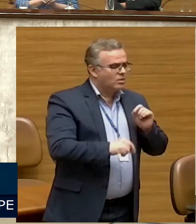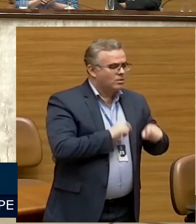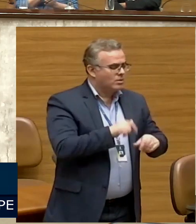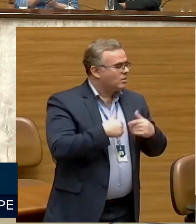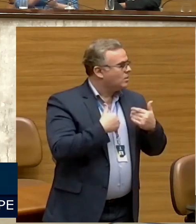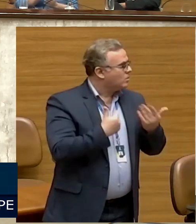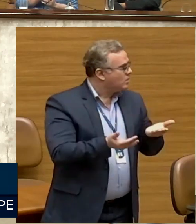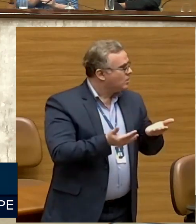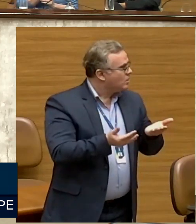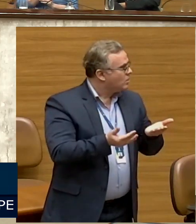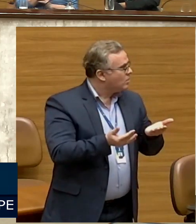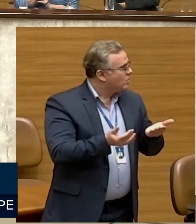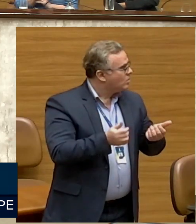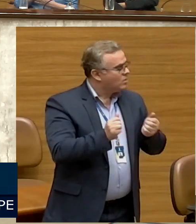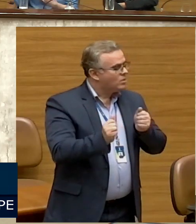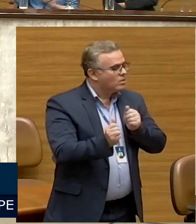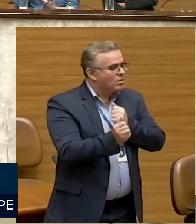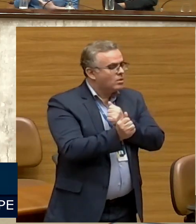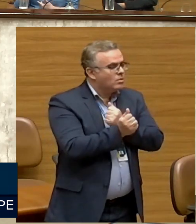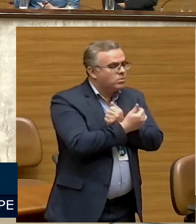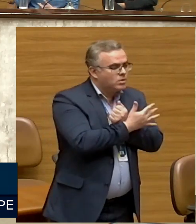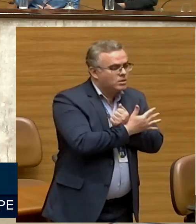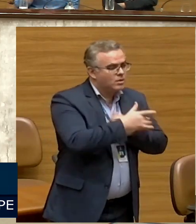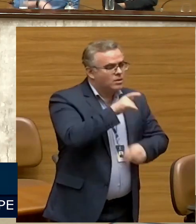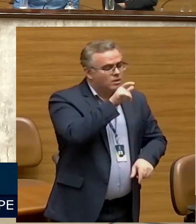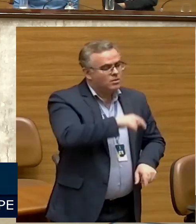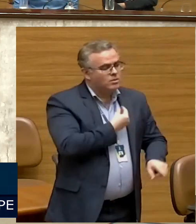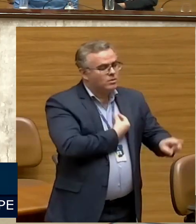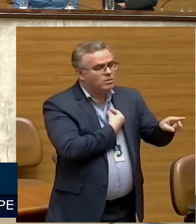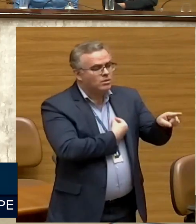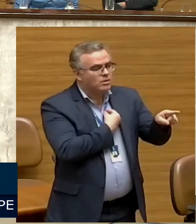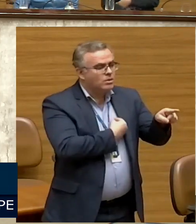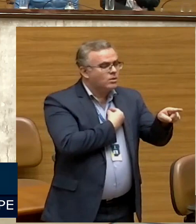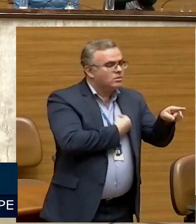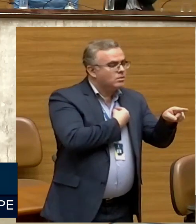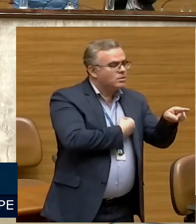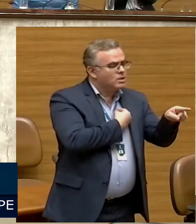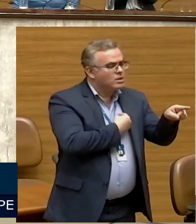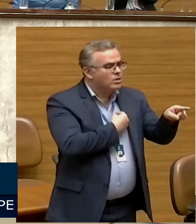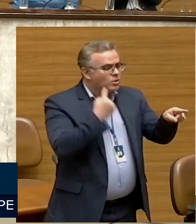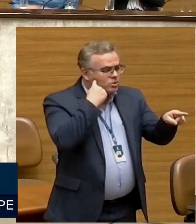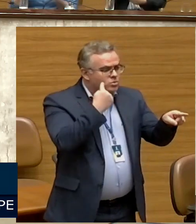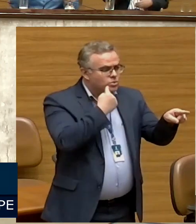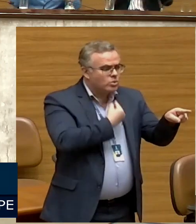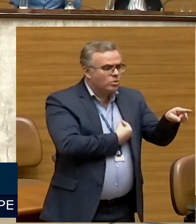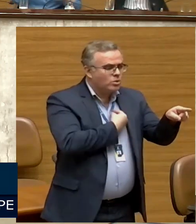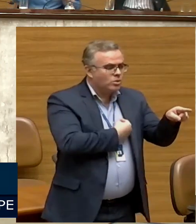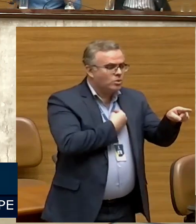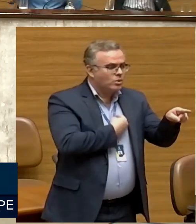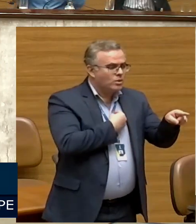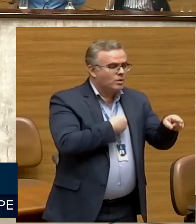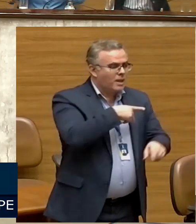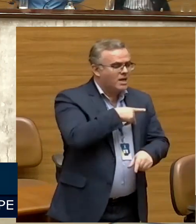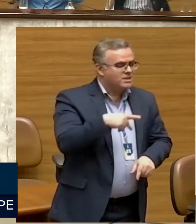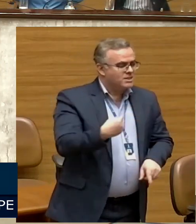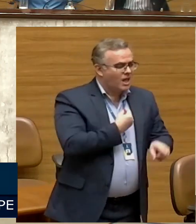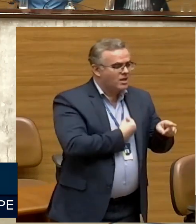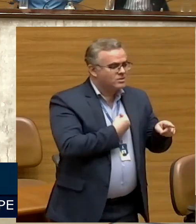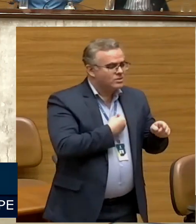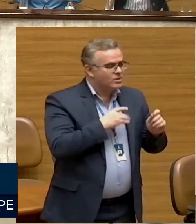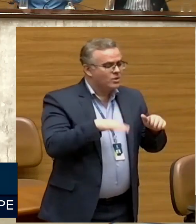do CESAJU, né, quero saudar aqui a participação aqui, porque